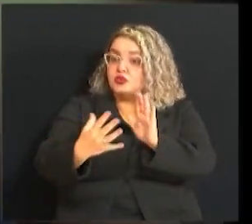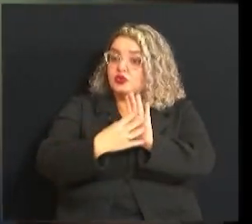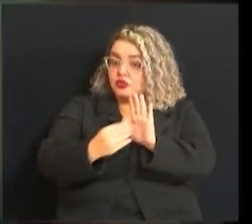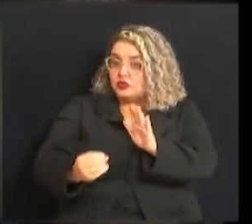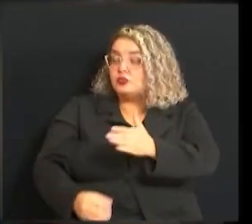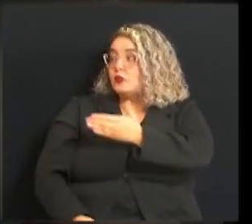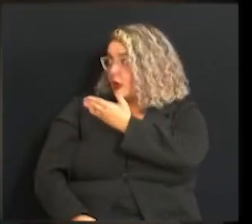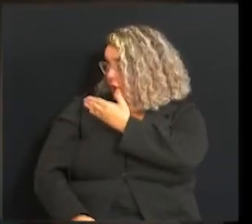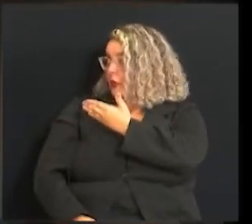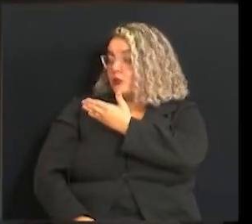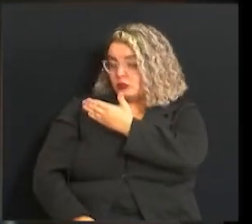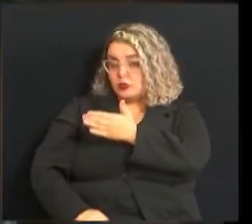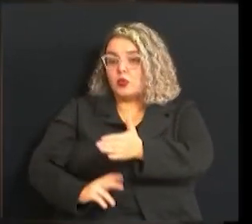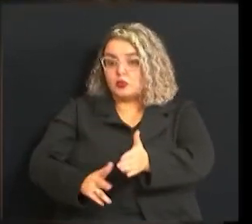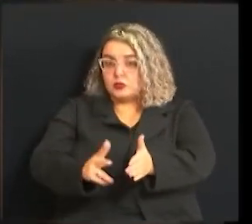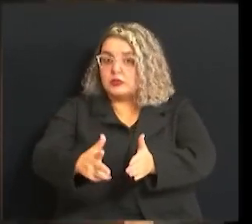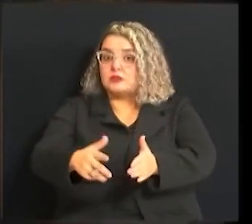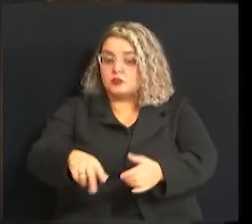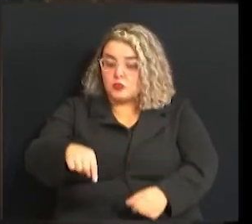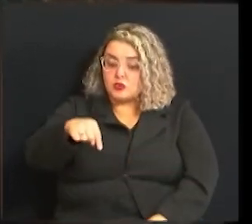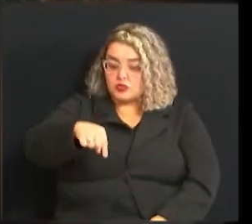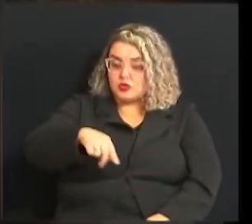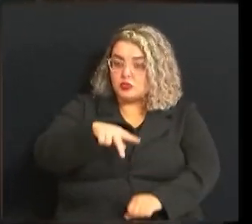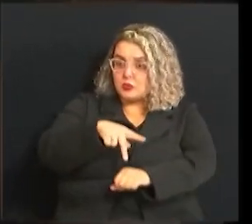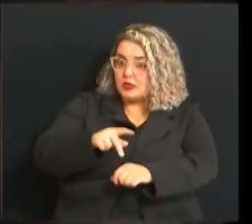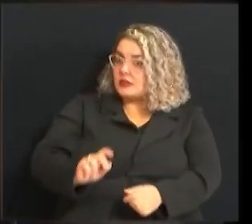e muito com o transporte do país.